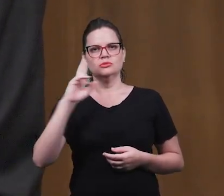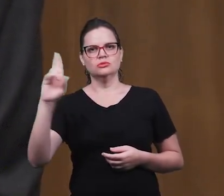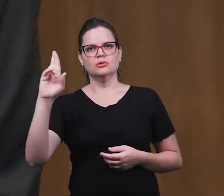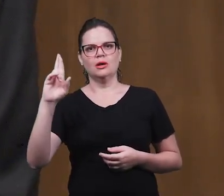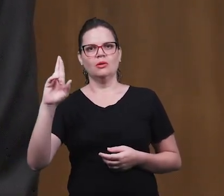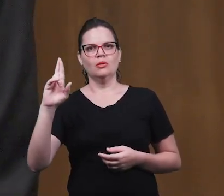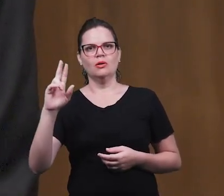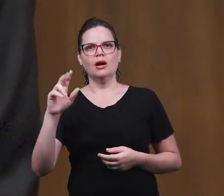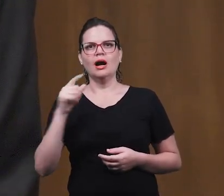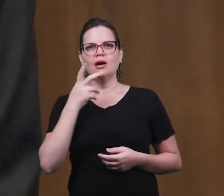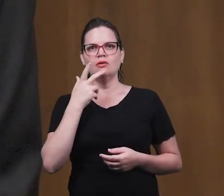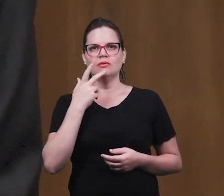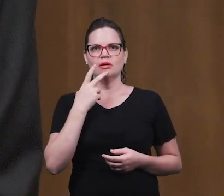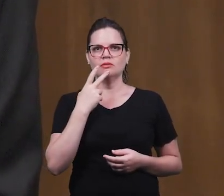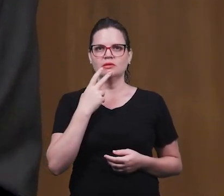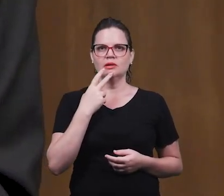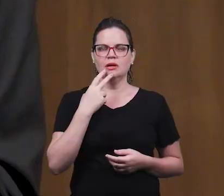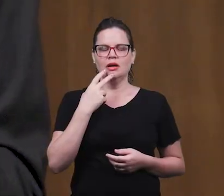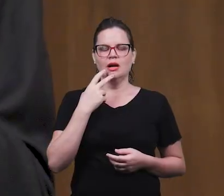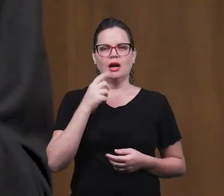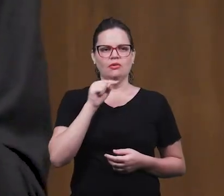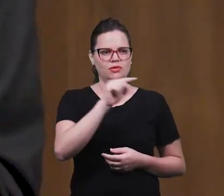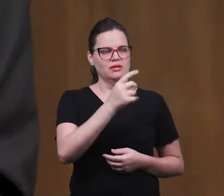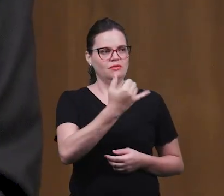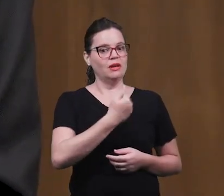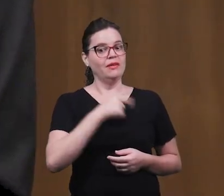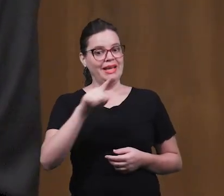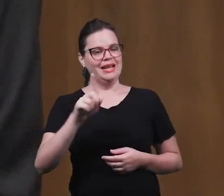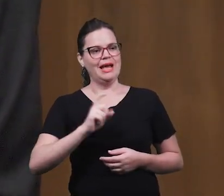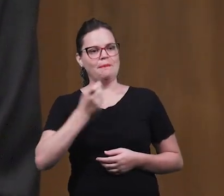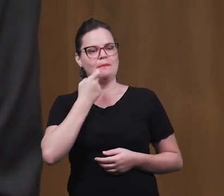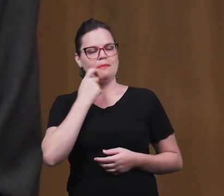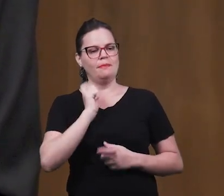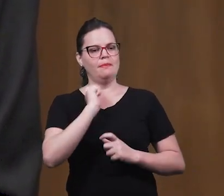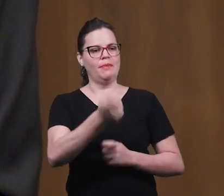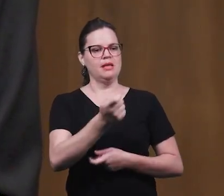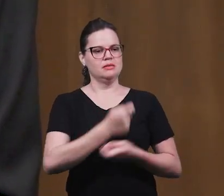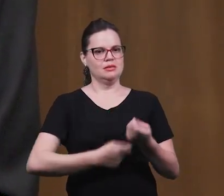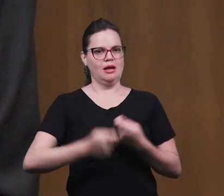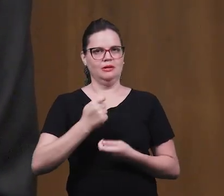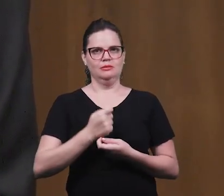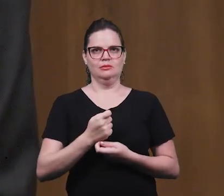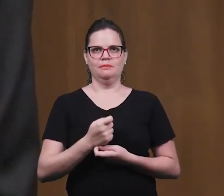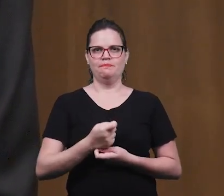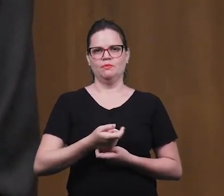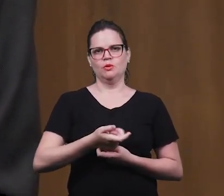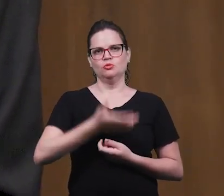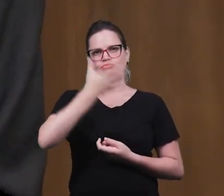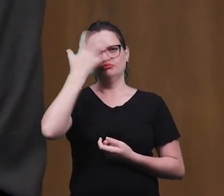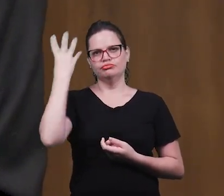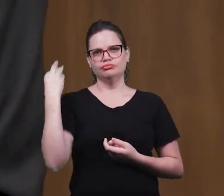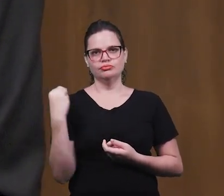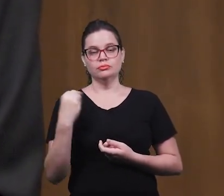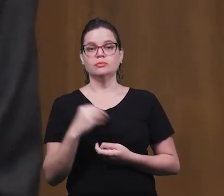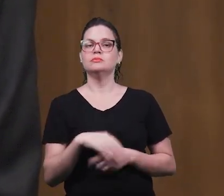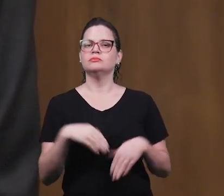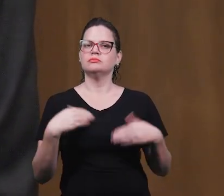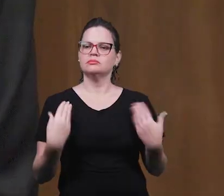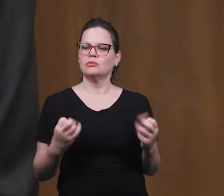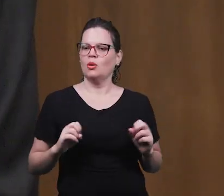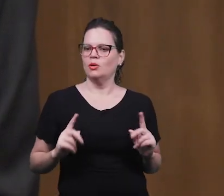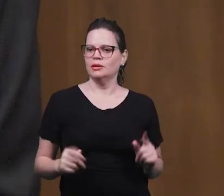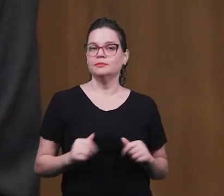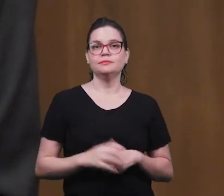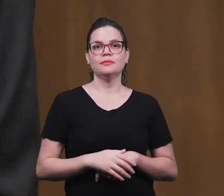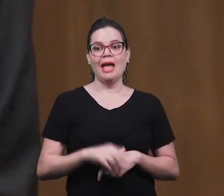meus pescadores. E passou o sonho. E eu esqueci do sonho. No dia que o Senhor embarcou